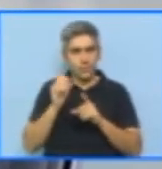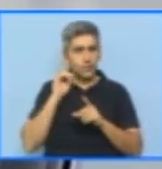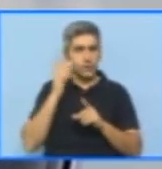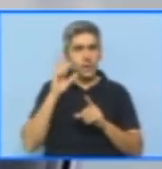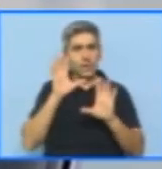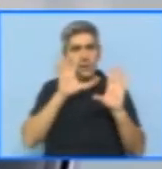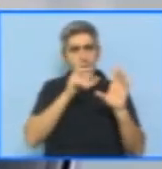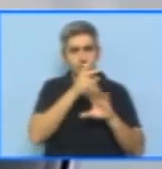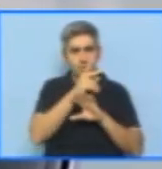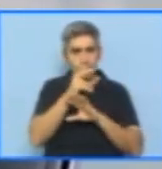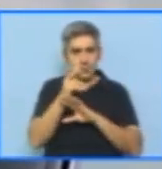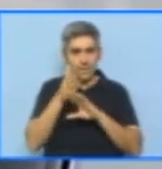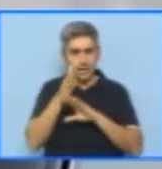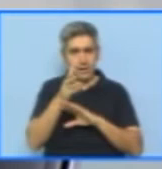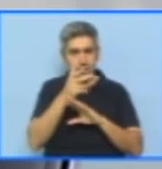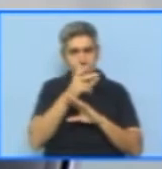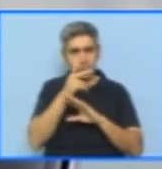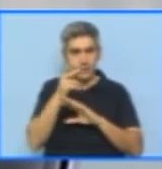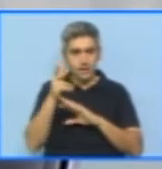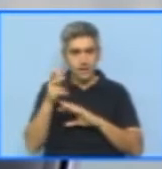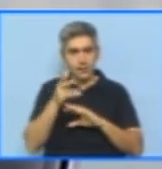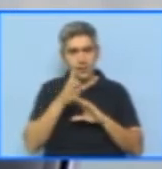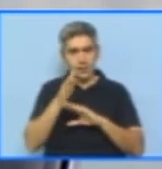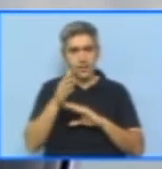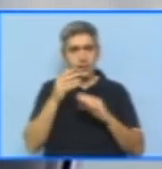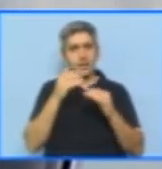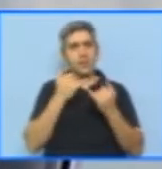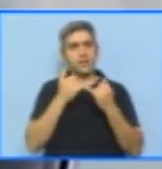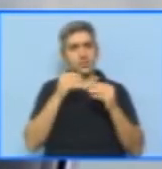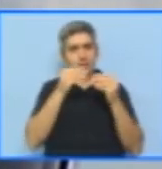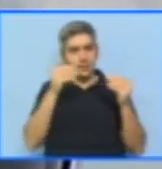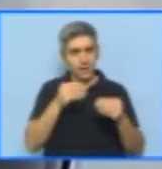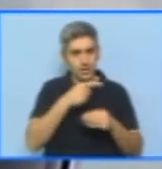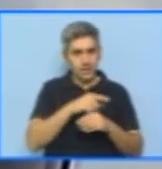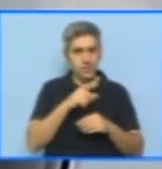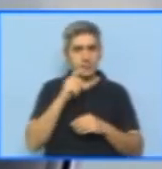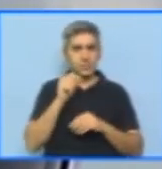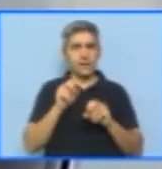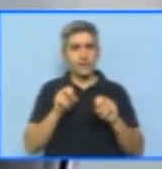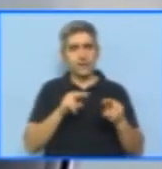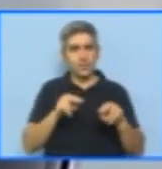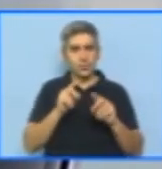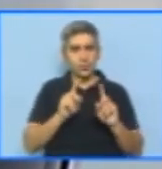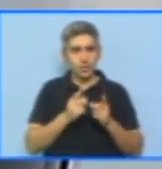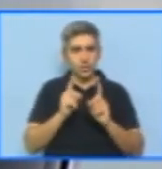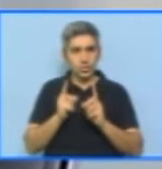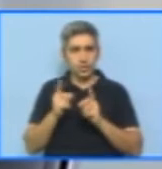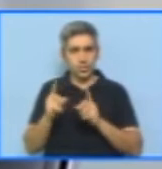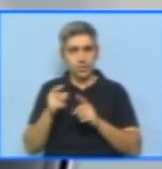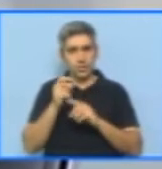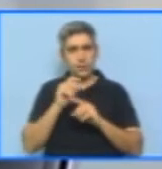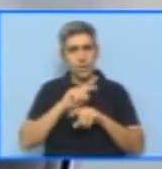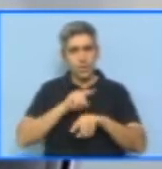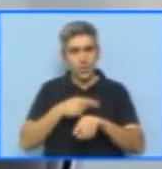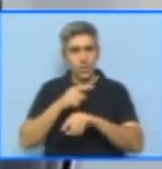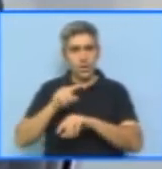à imagem pela transmissão em direto nas plataformas digitais, por vídeos síntese daquilo que ia acontecendo hora a